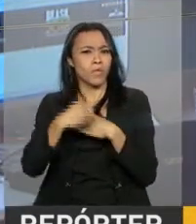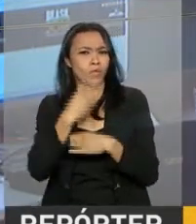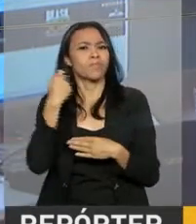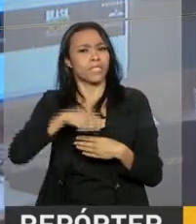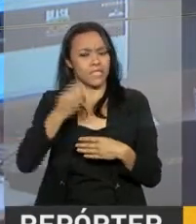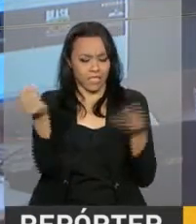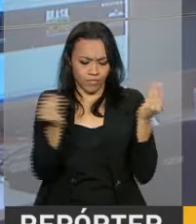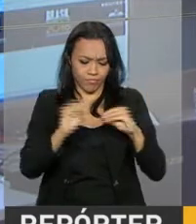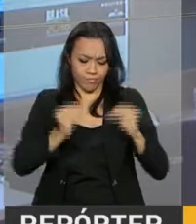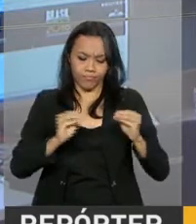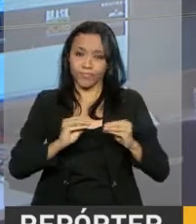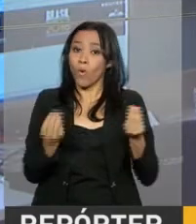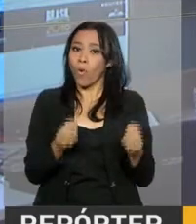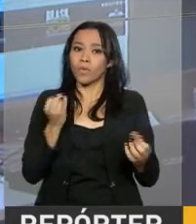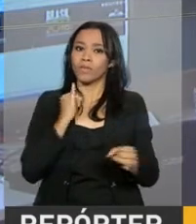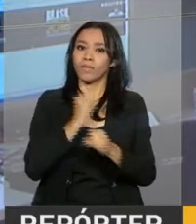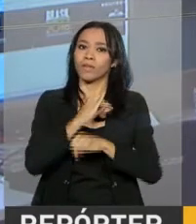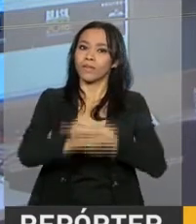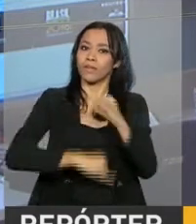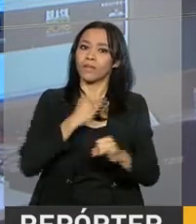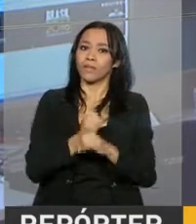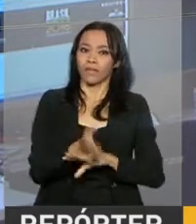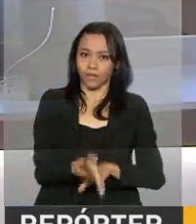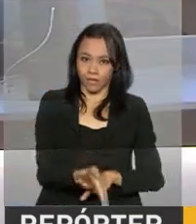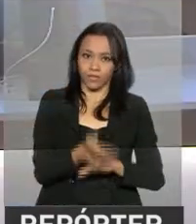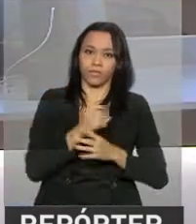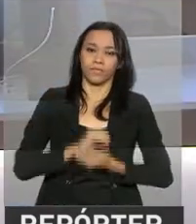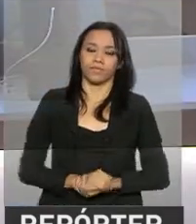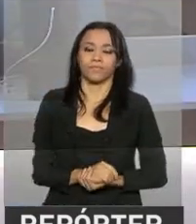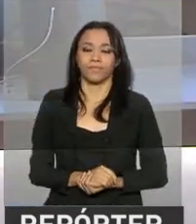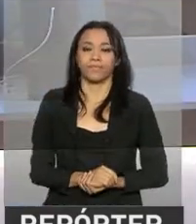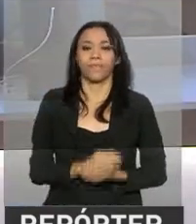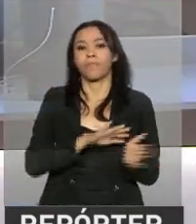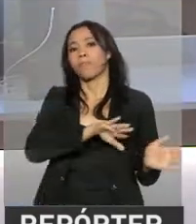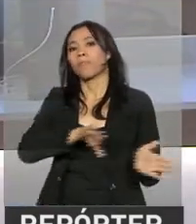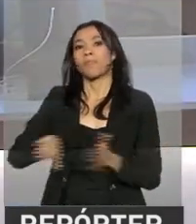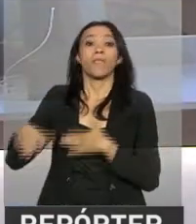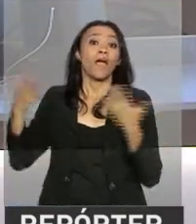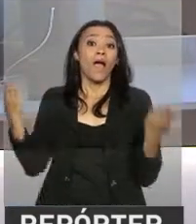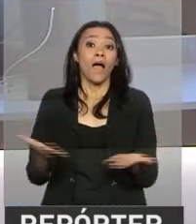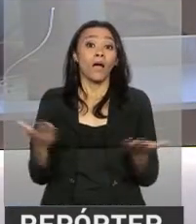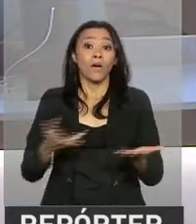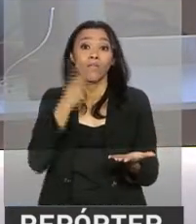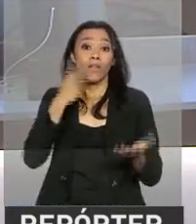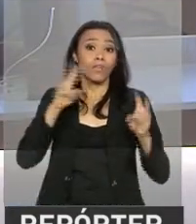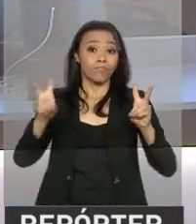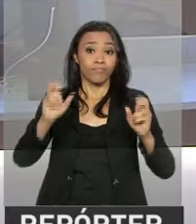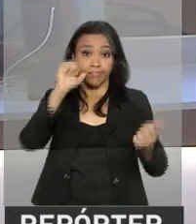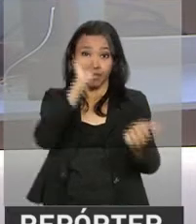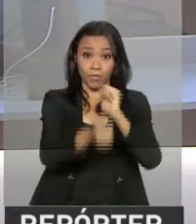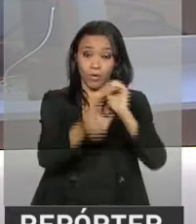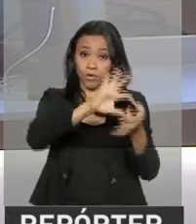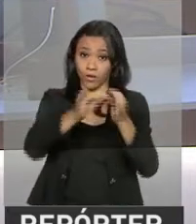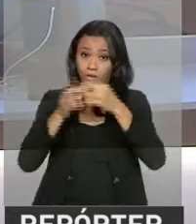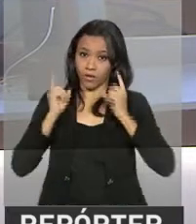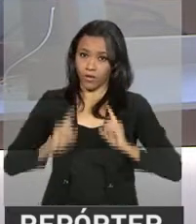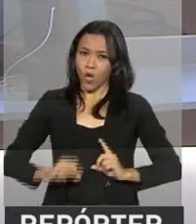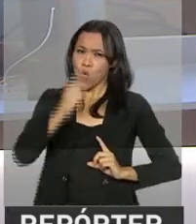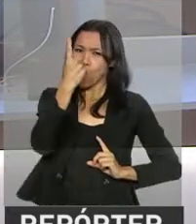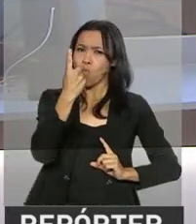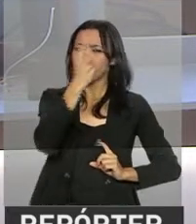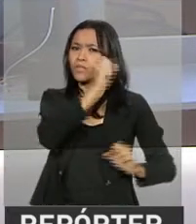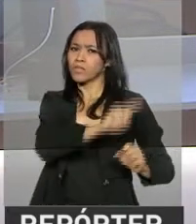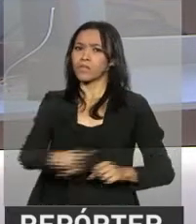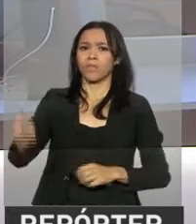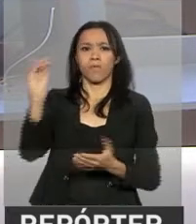preenchidas pela internet no educacenso Vamos falar agora de paralimpíadas falta uma semana para o início